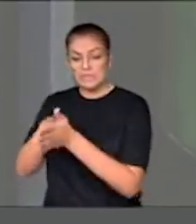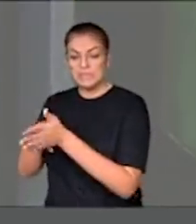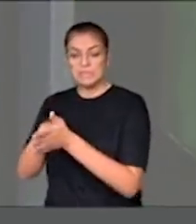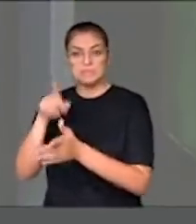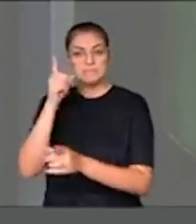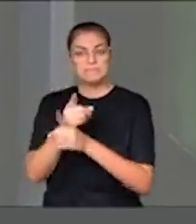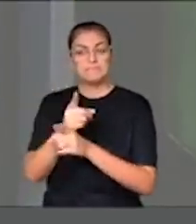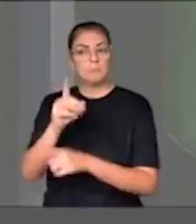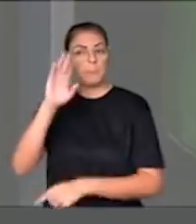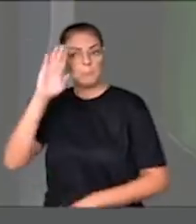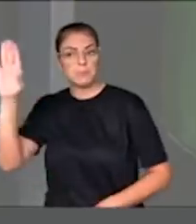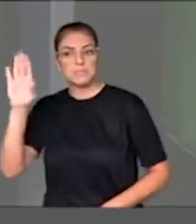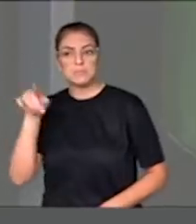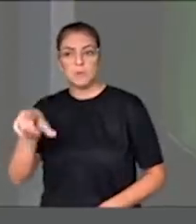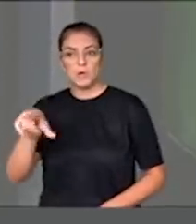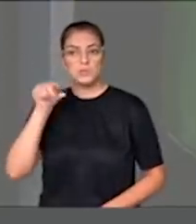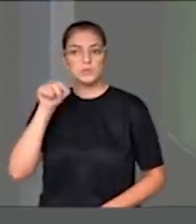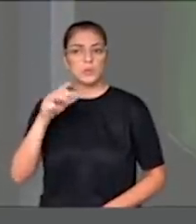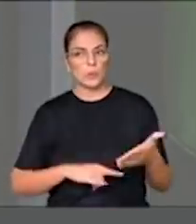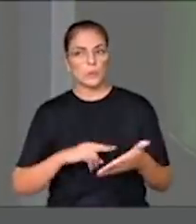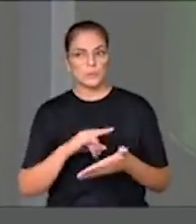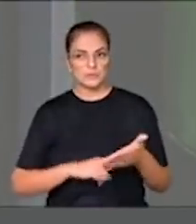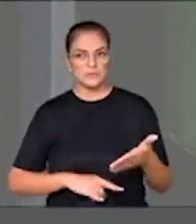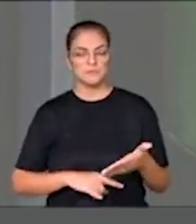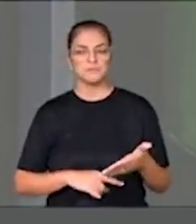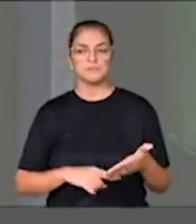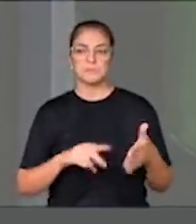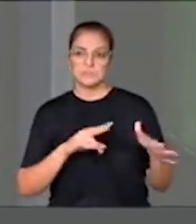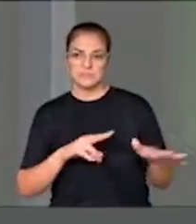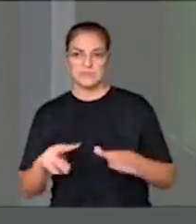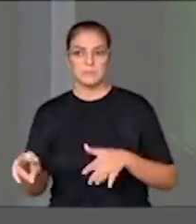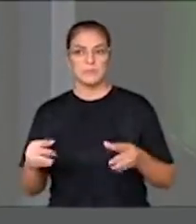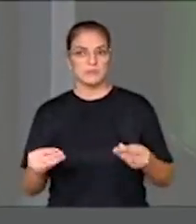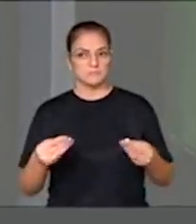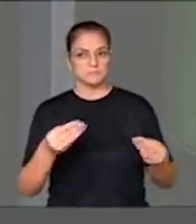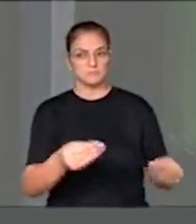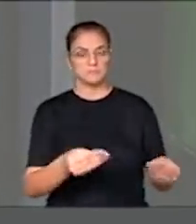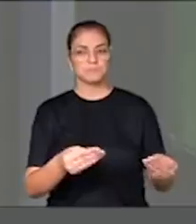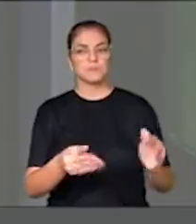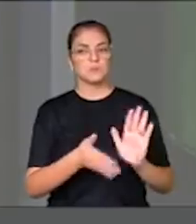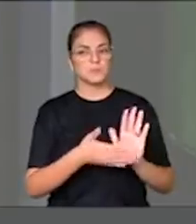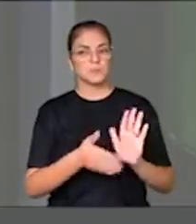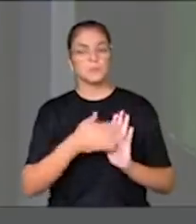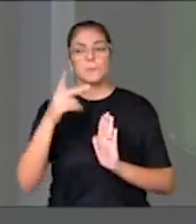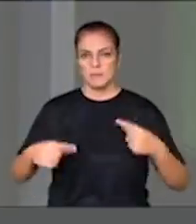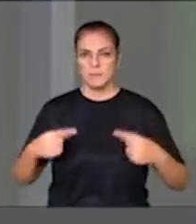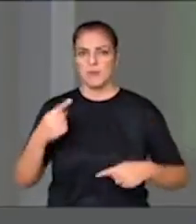favorito para vencer as eleições apresentei um projeto de emenda constitucional